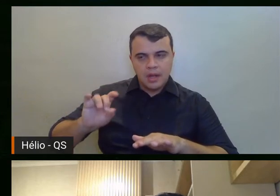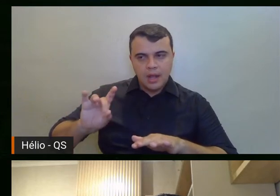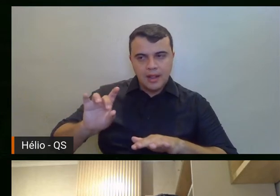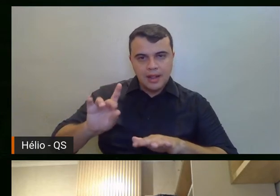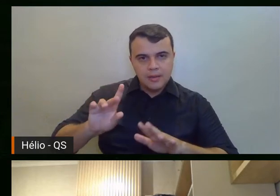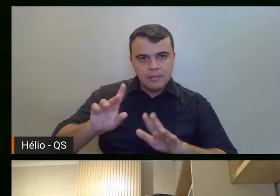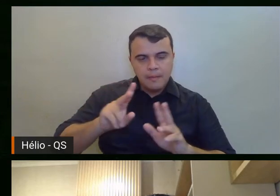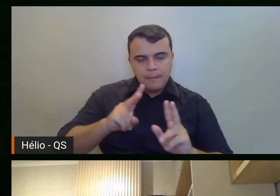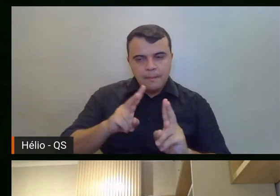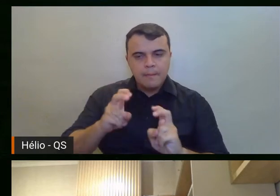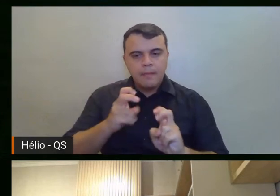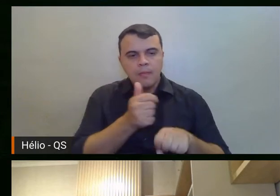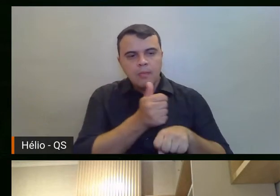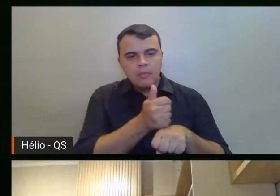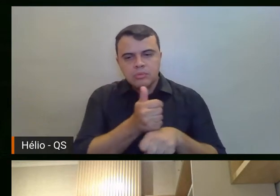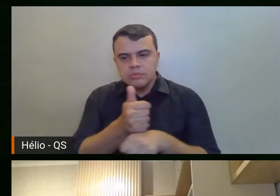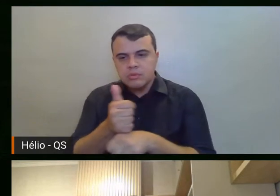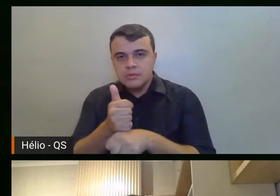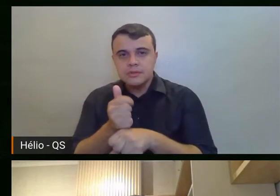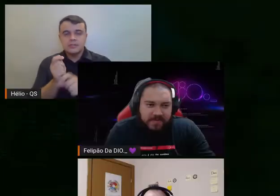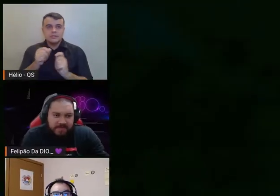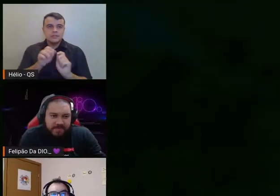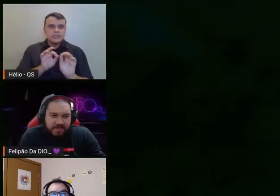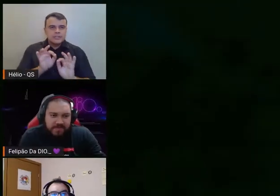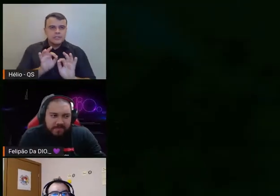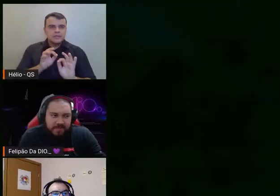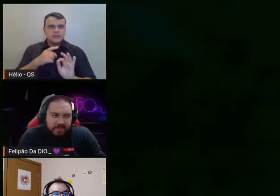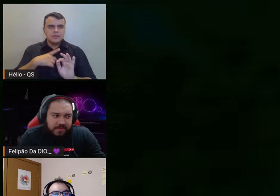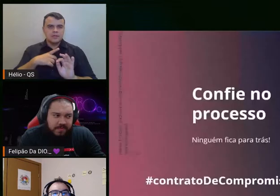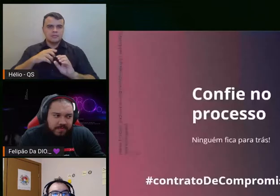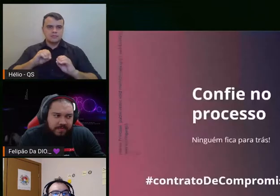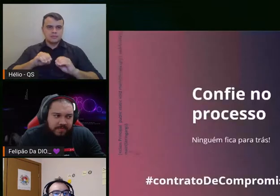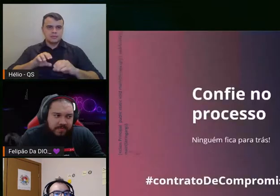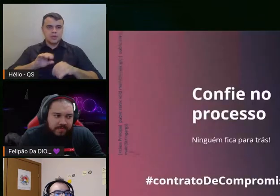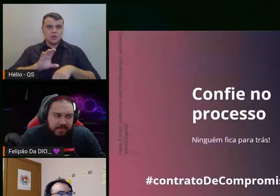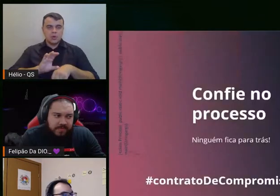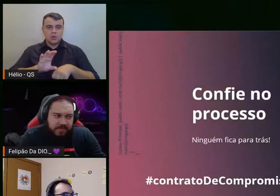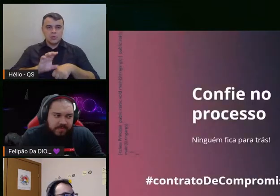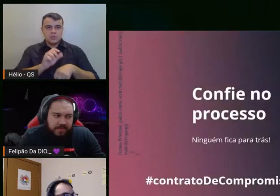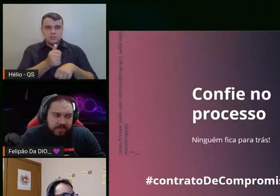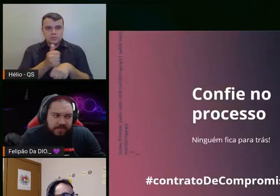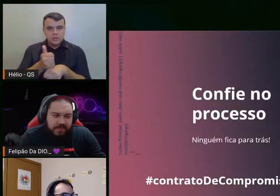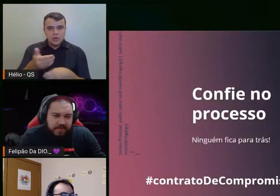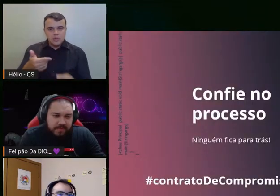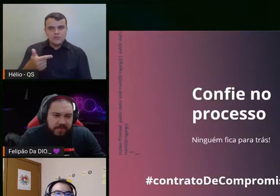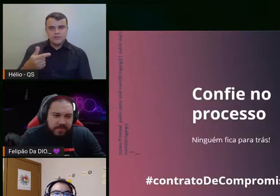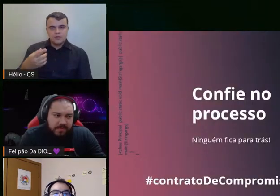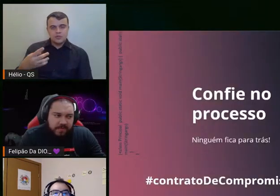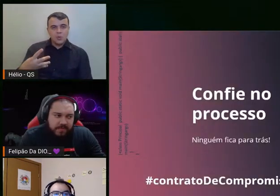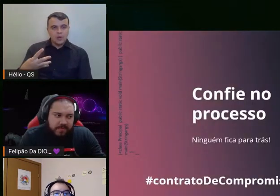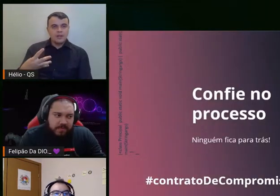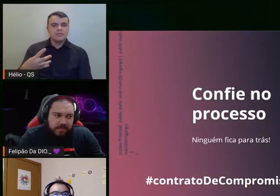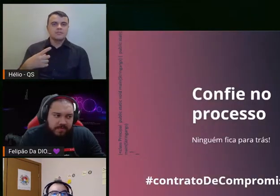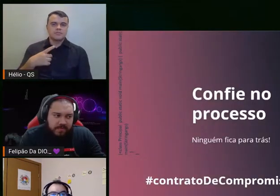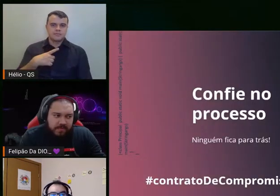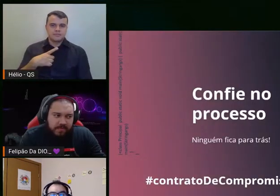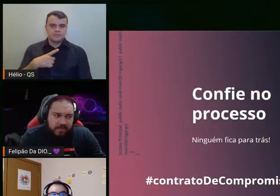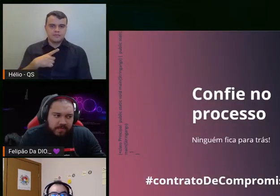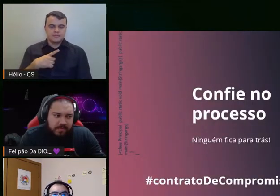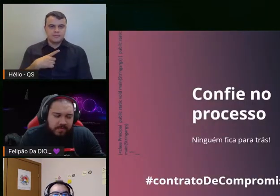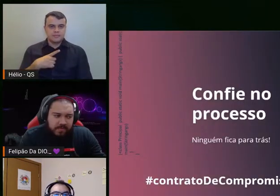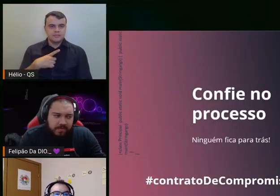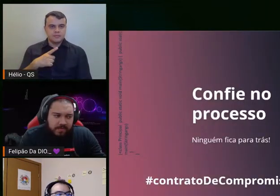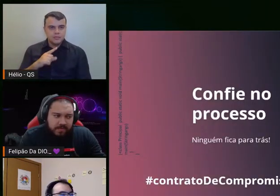então a gente vai começar a estruturar ele internamente as formações carreira hoje são 24 formações e a gente